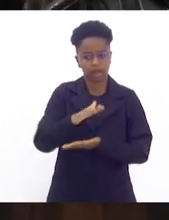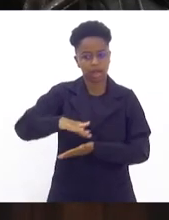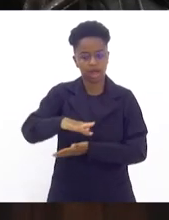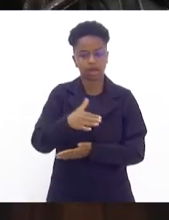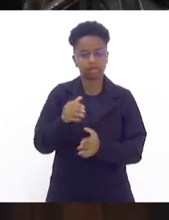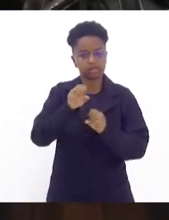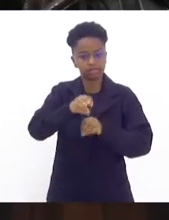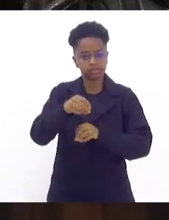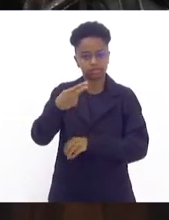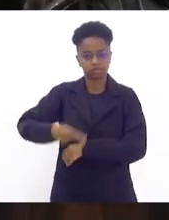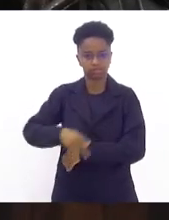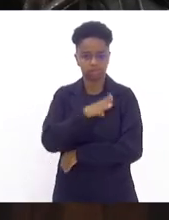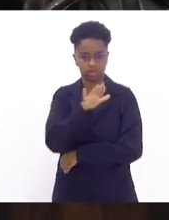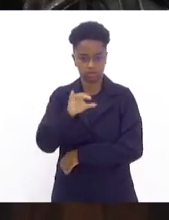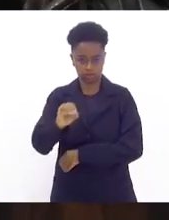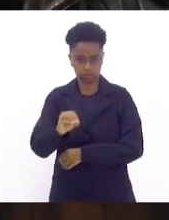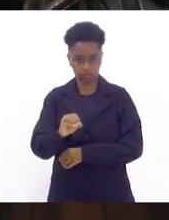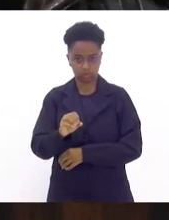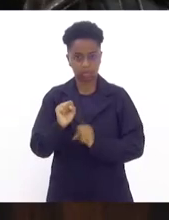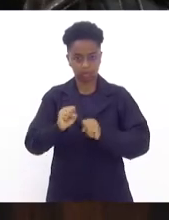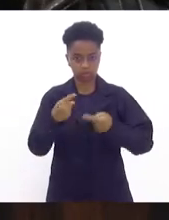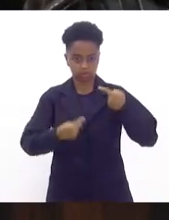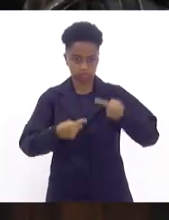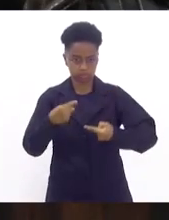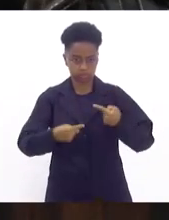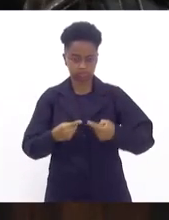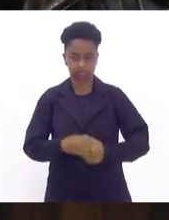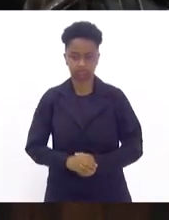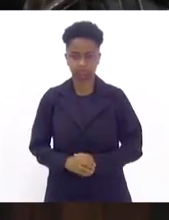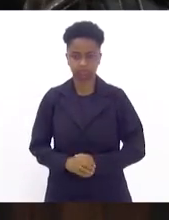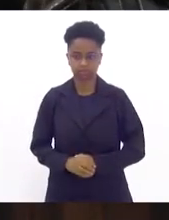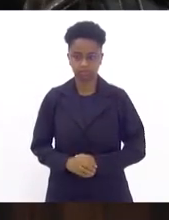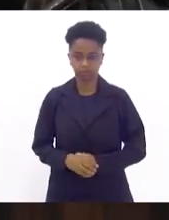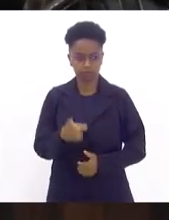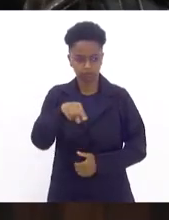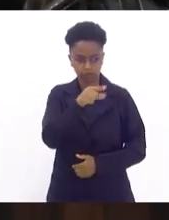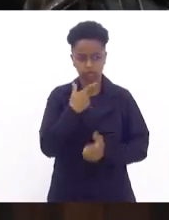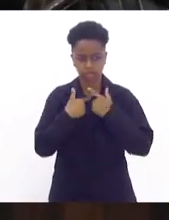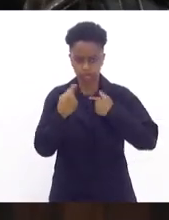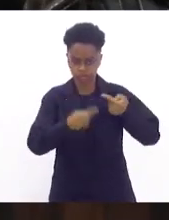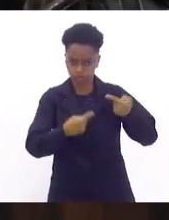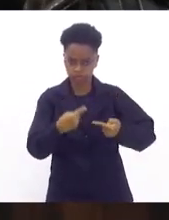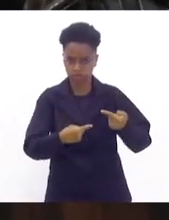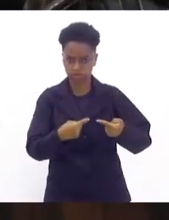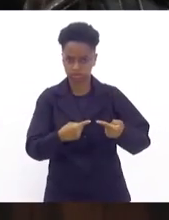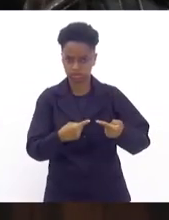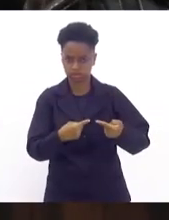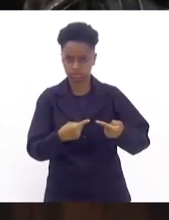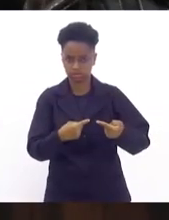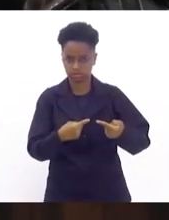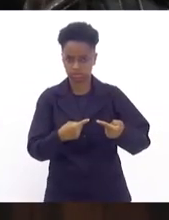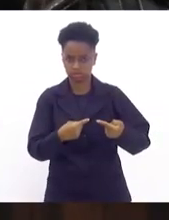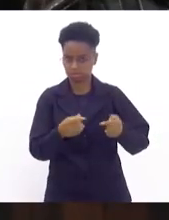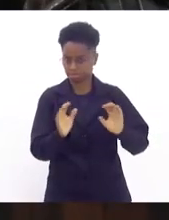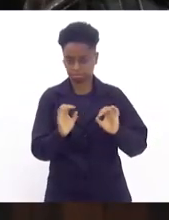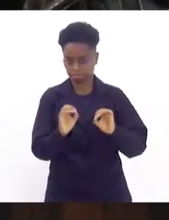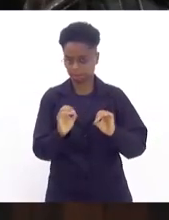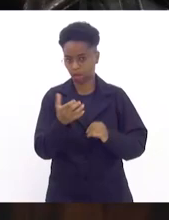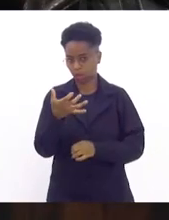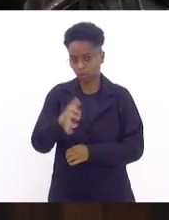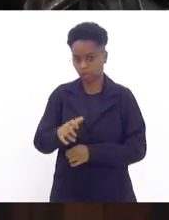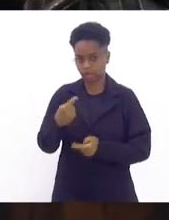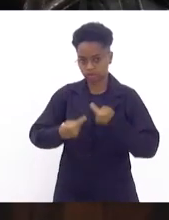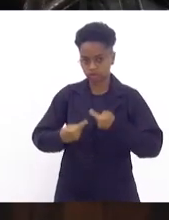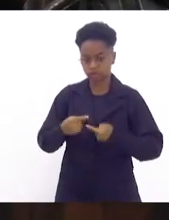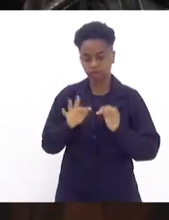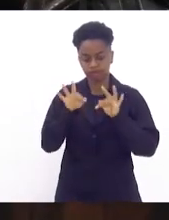do Rio de Janeiro. Em discussão. Algum deputado quer discutir essa matéria? Não havendo orador para discutir a